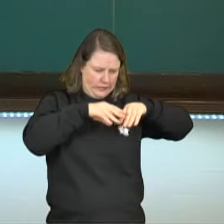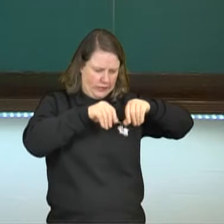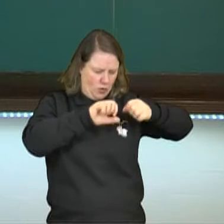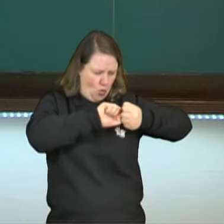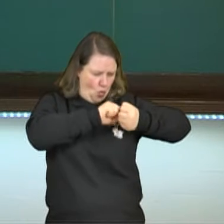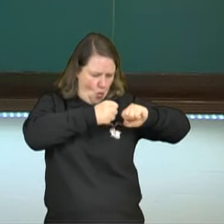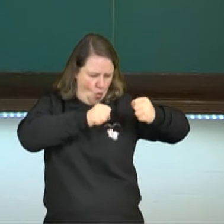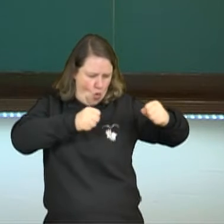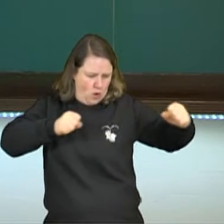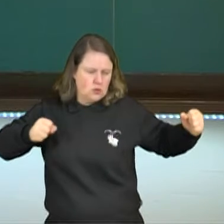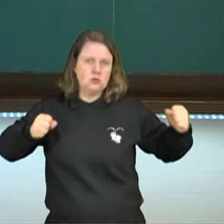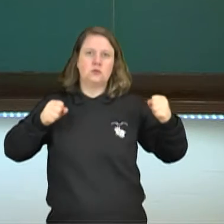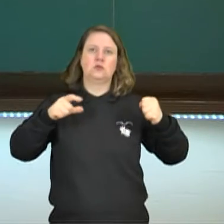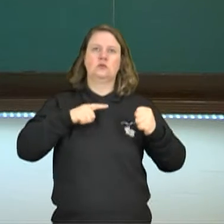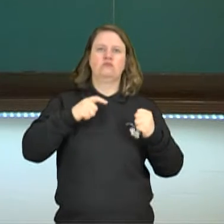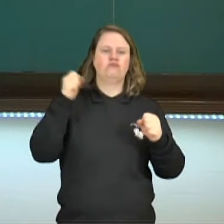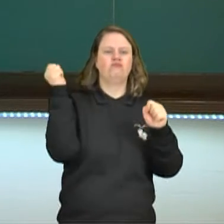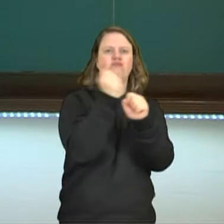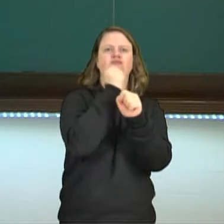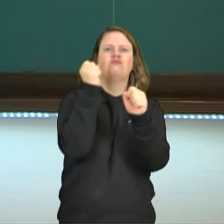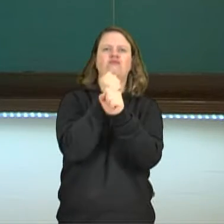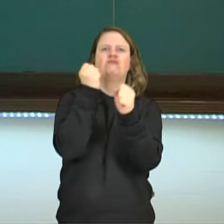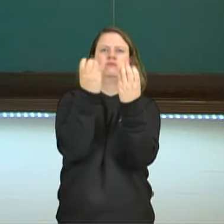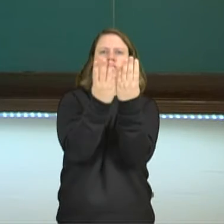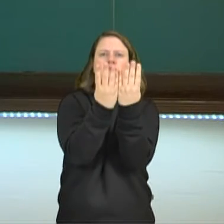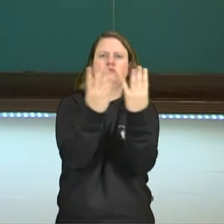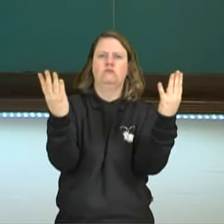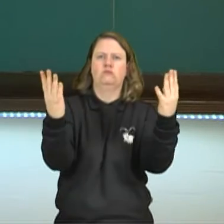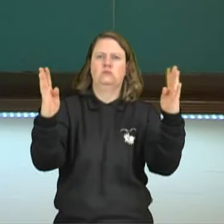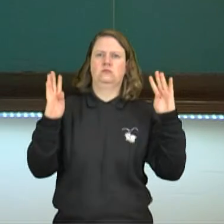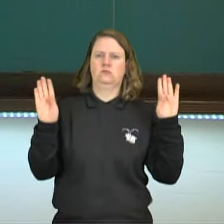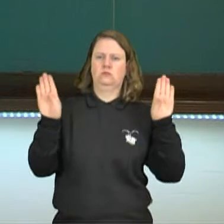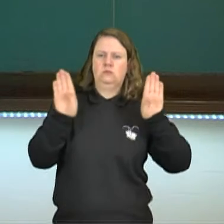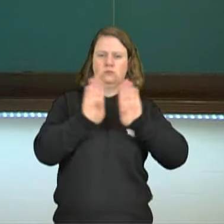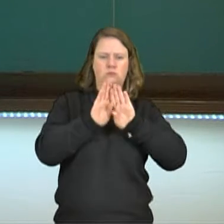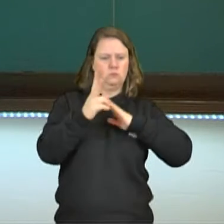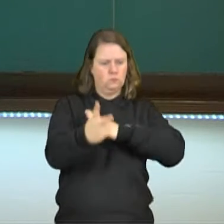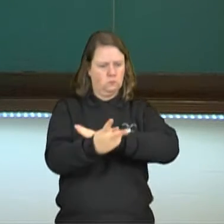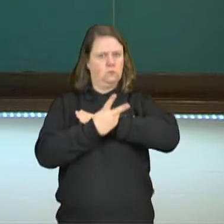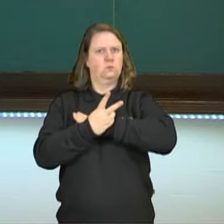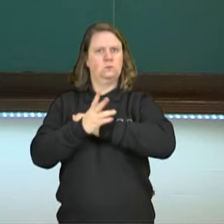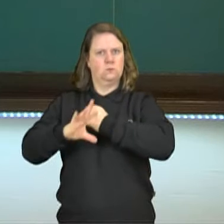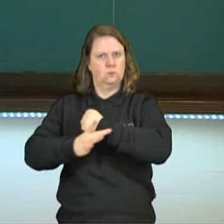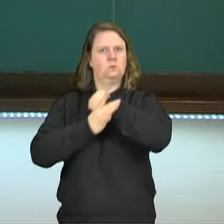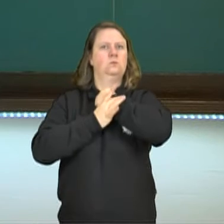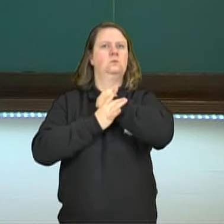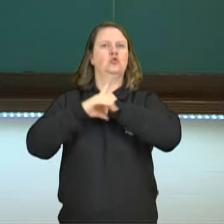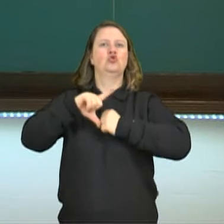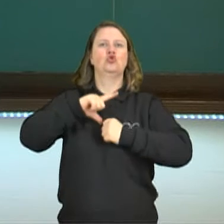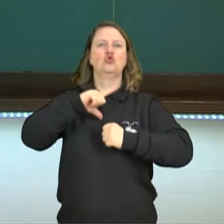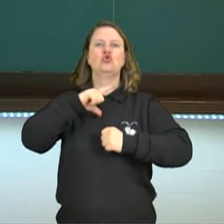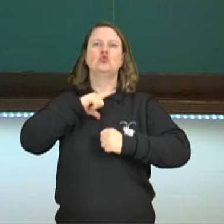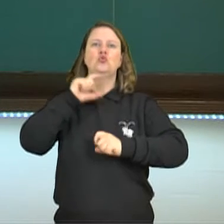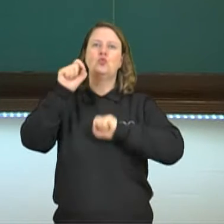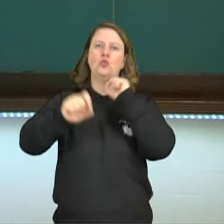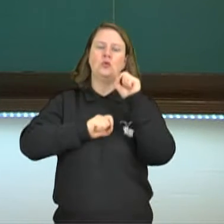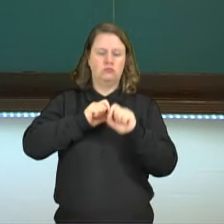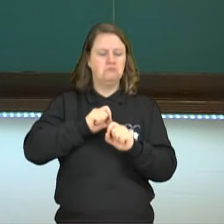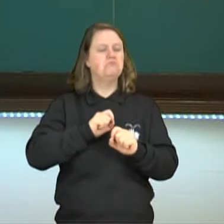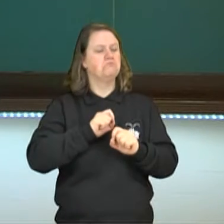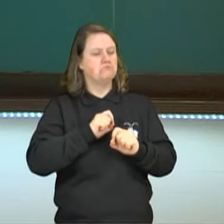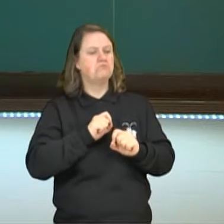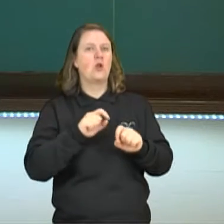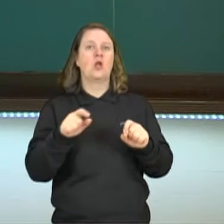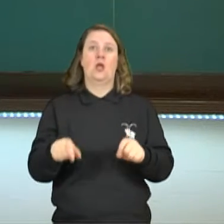uma muralha em volta para garantir a segurança dos servos, e eles recebem esses servos que fazem